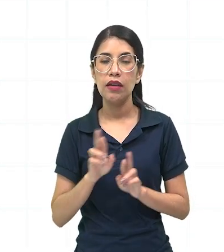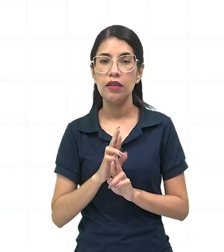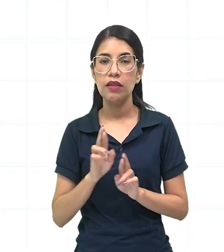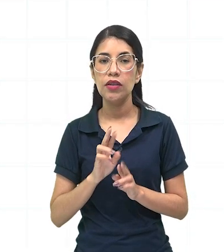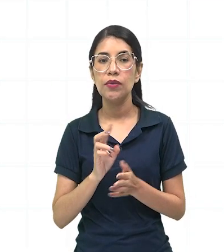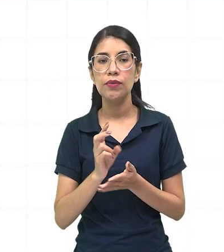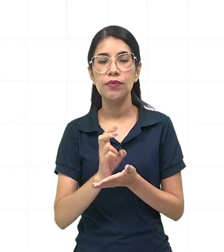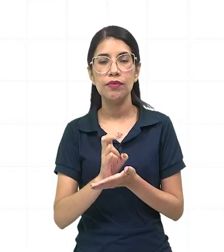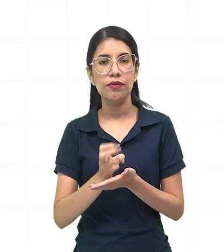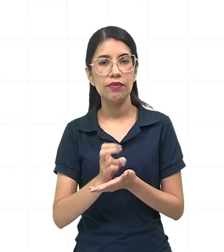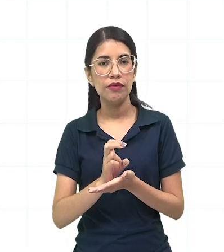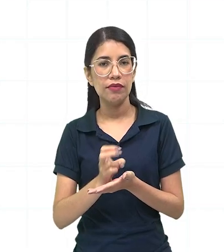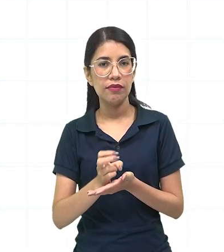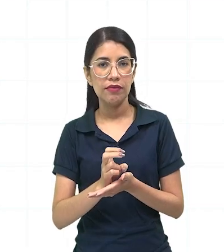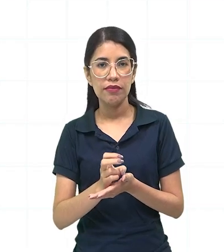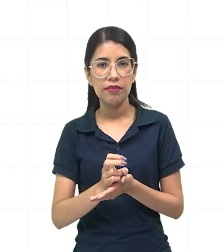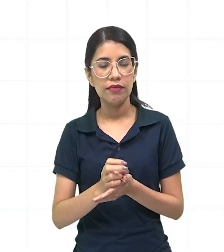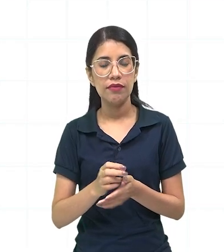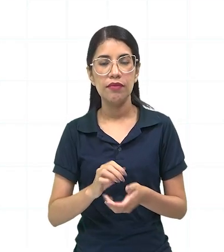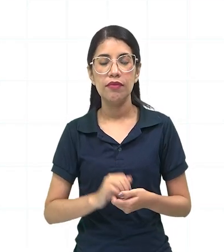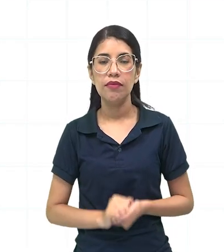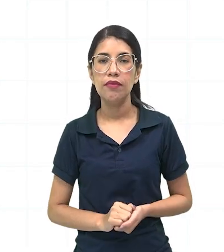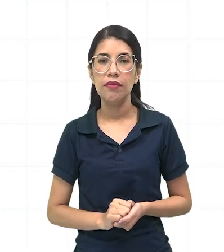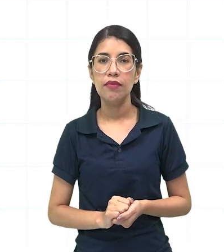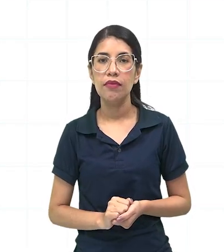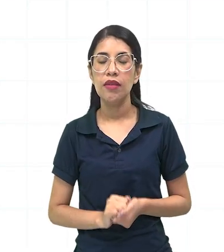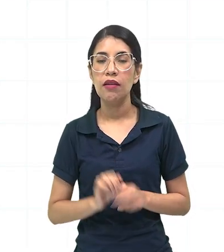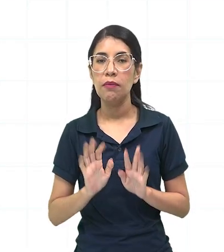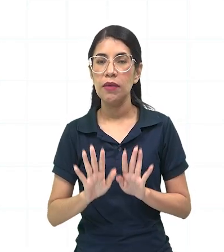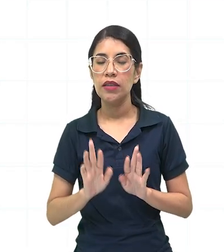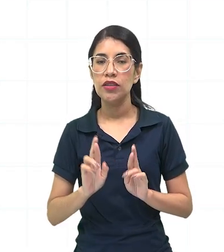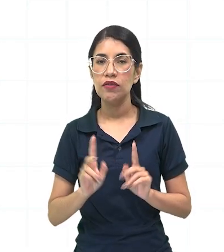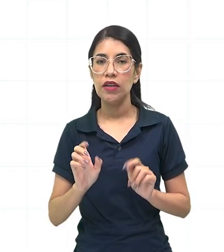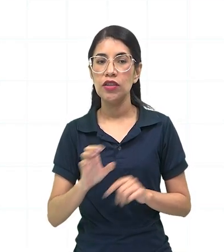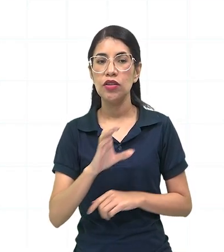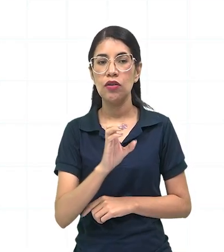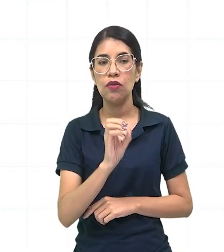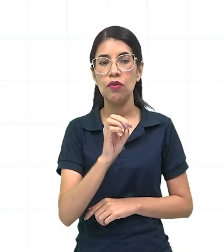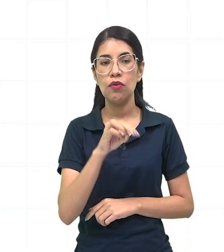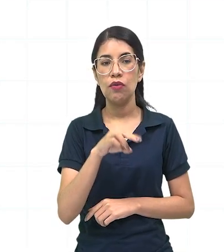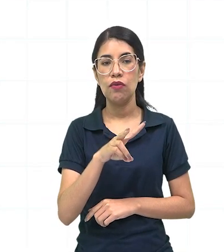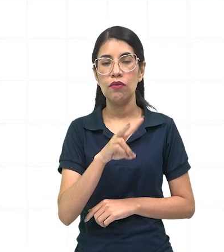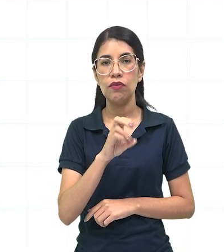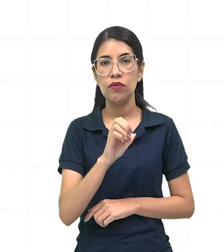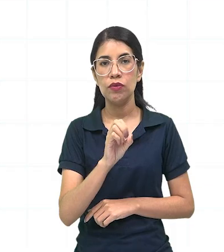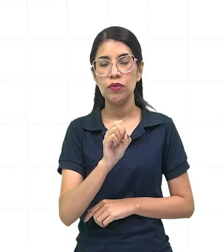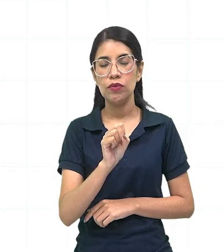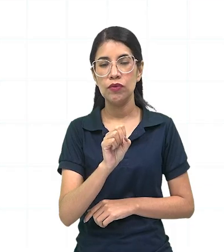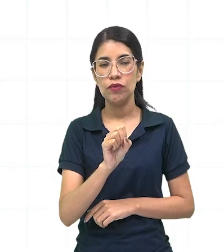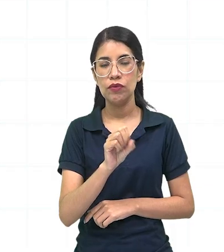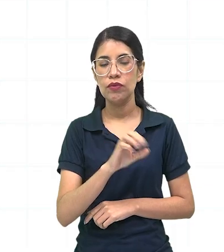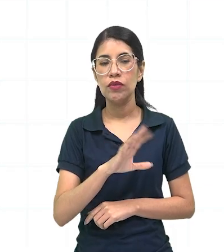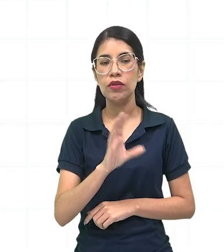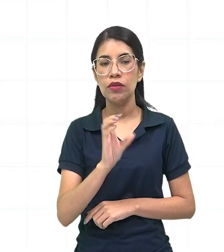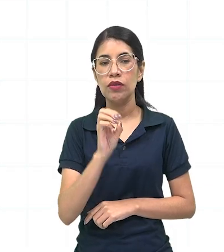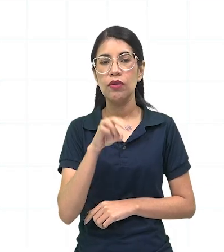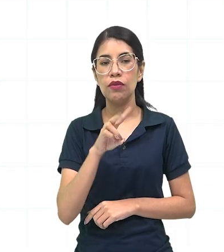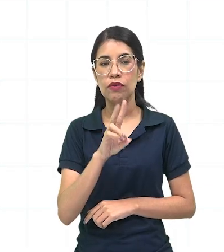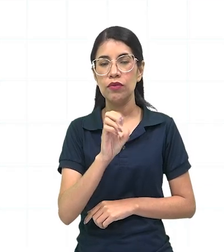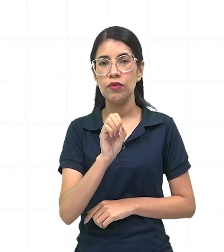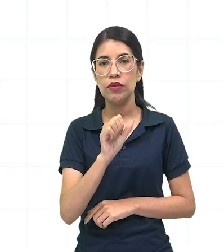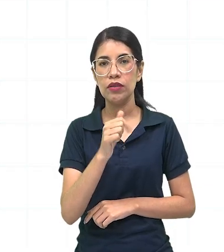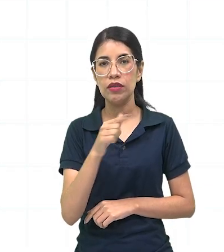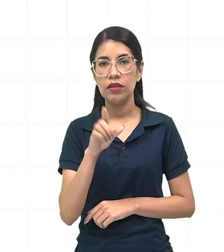epilepsia, mas nem toda convulsão é epilepsia. Às vezes pode ser uso de substâncias,